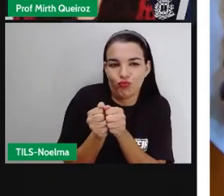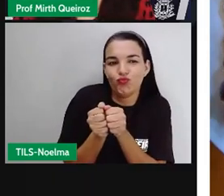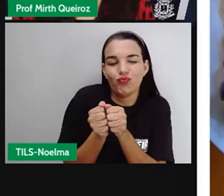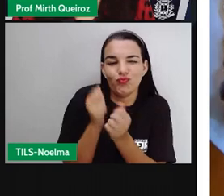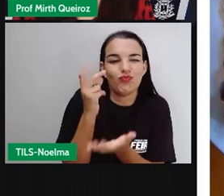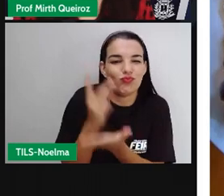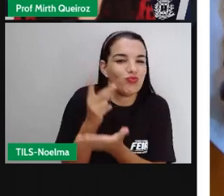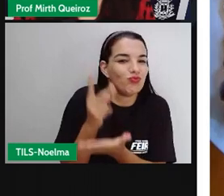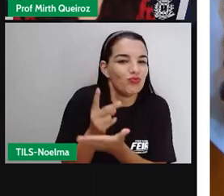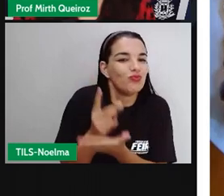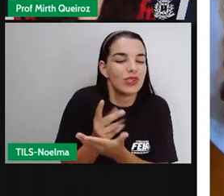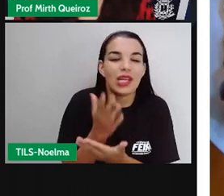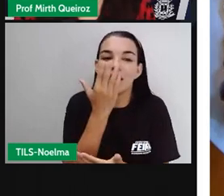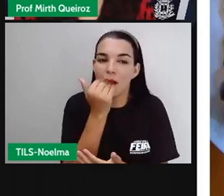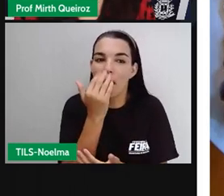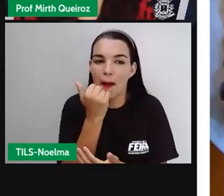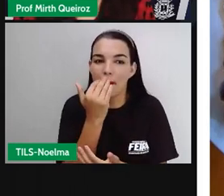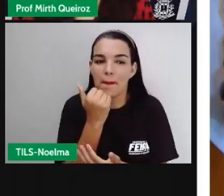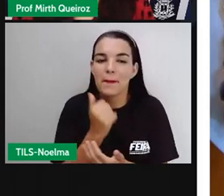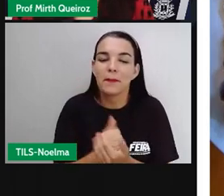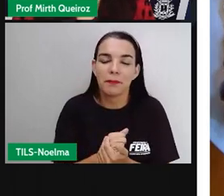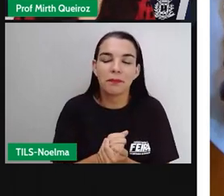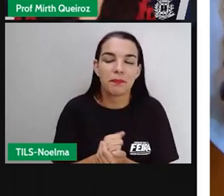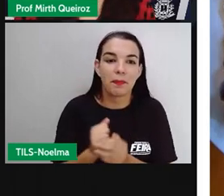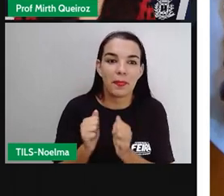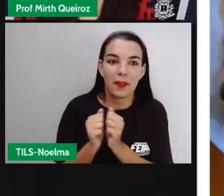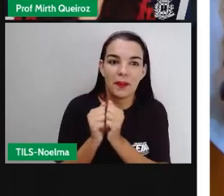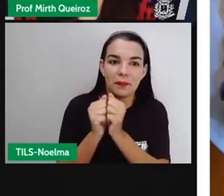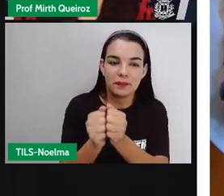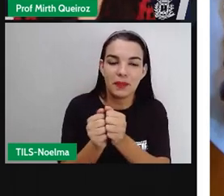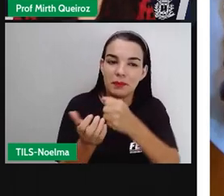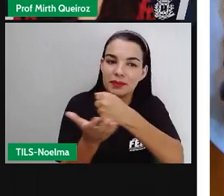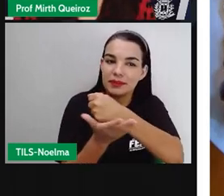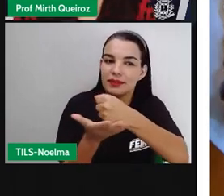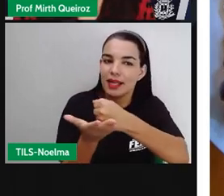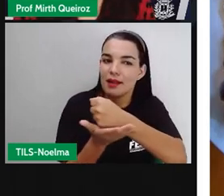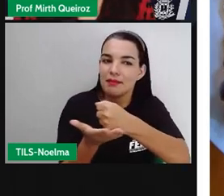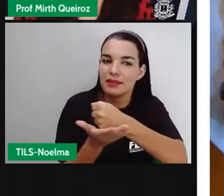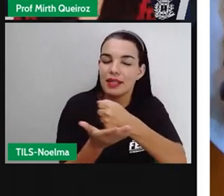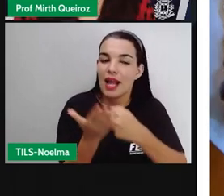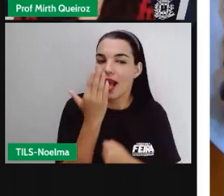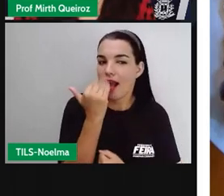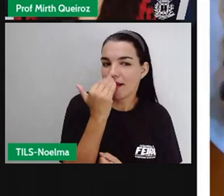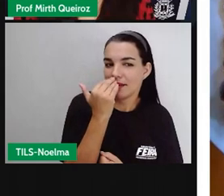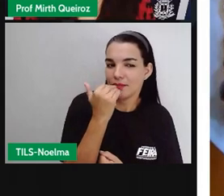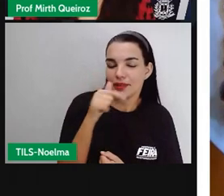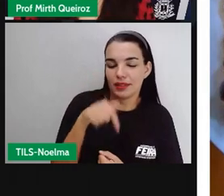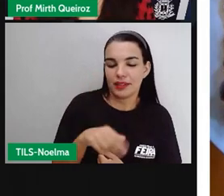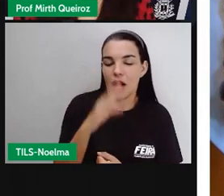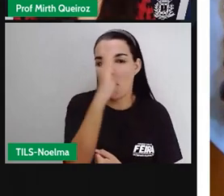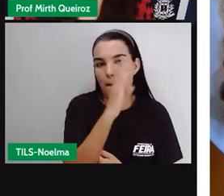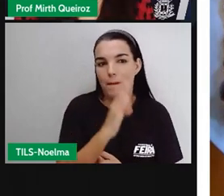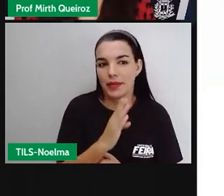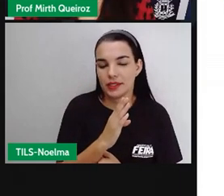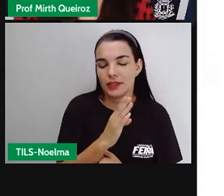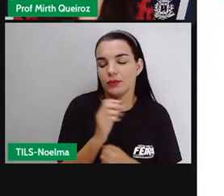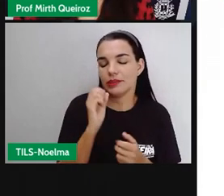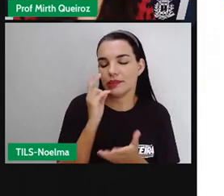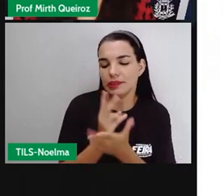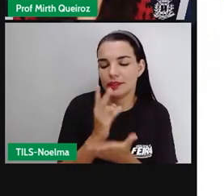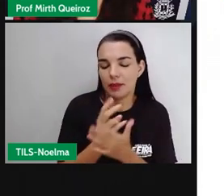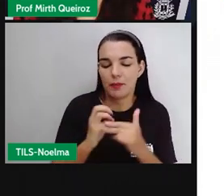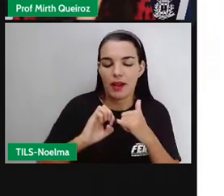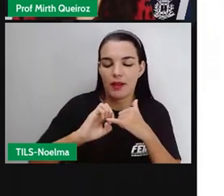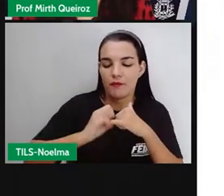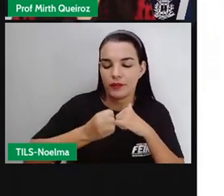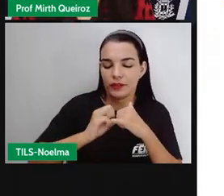dizer que é uma mistura, né? Sendo a base aí da mistura da alimentação brasileira, o arroz e o